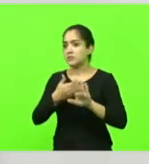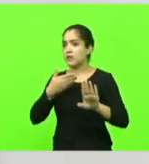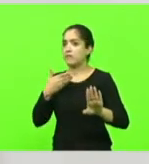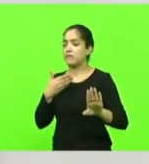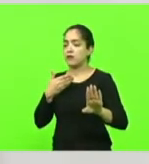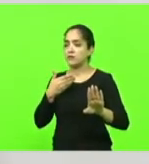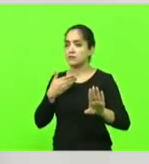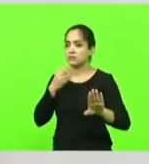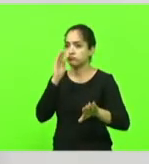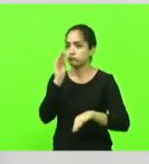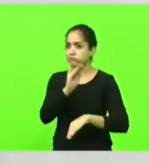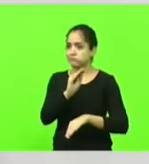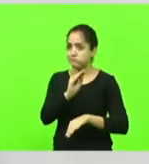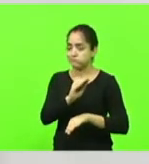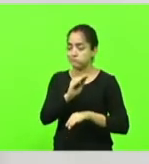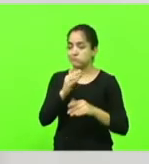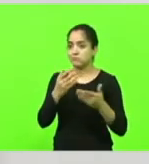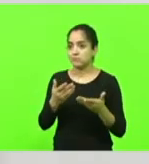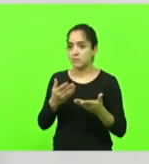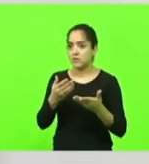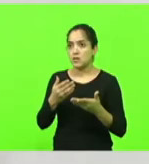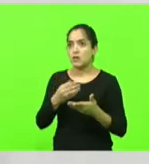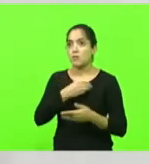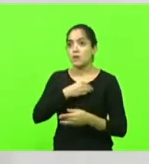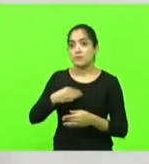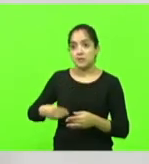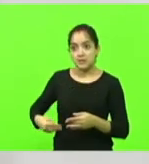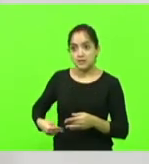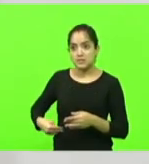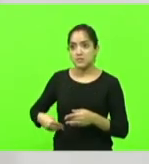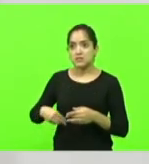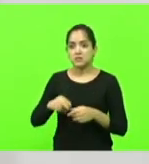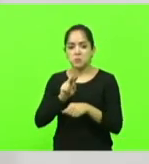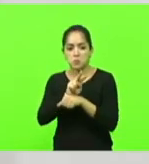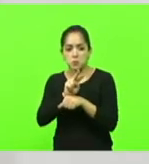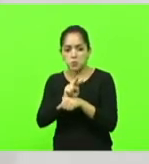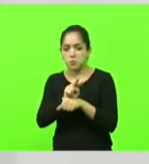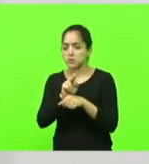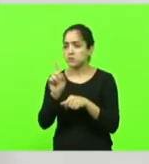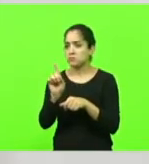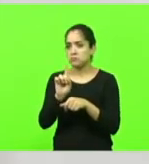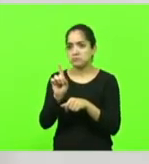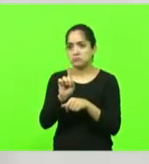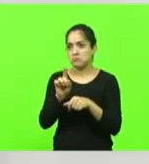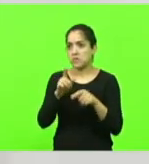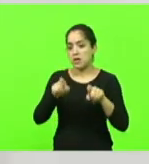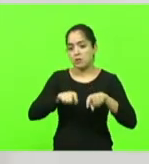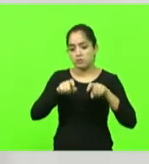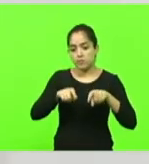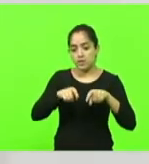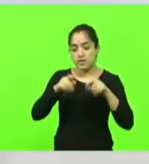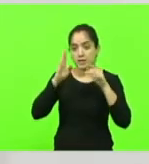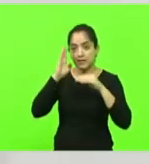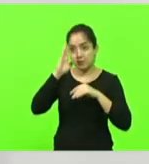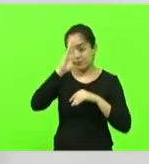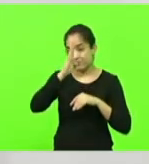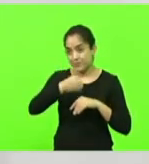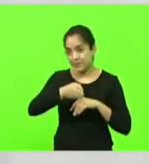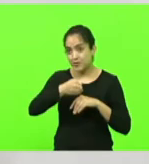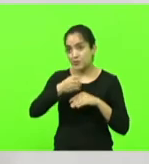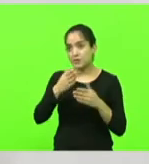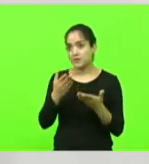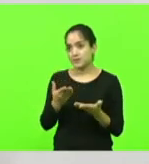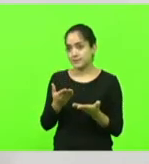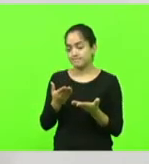nesse país. Uma ministra da Agricultura que não cuida da agricultura familiar e não a prioriza, e não prioriza a produção de alimentos para o povo